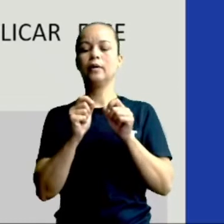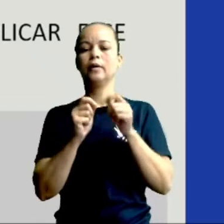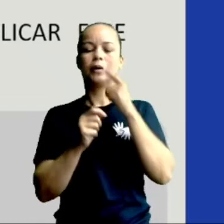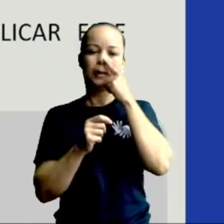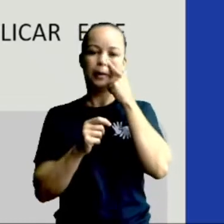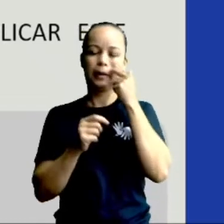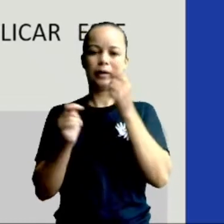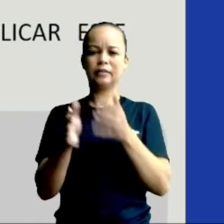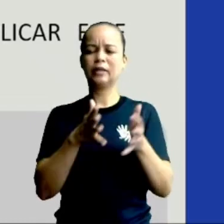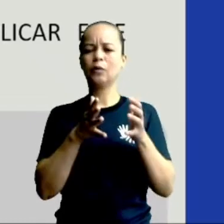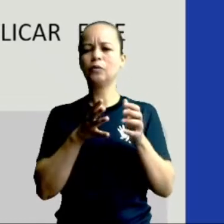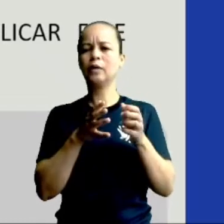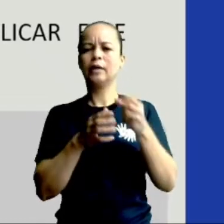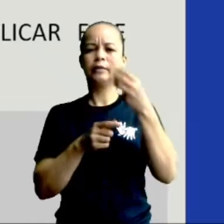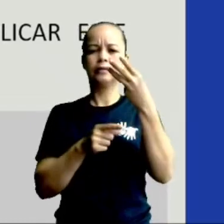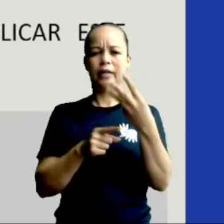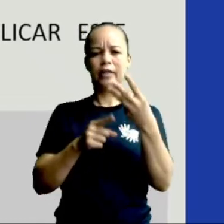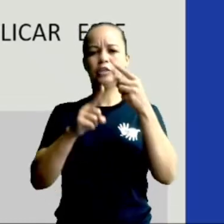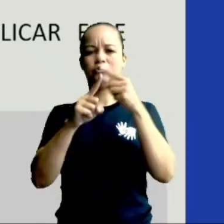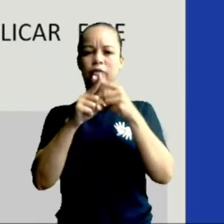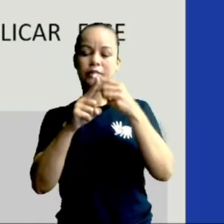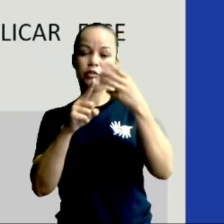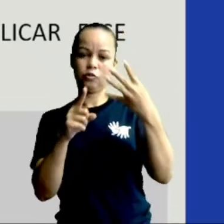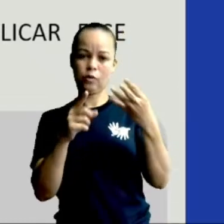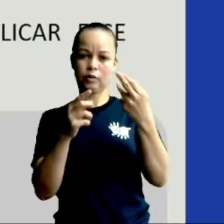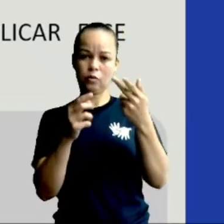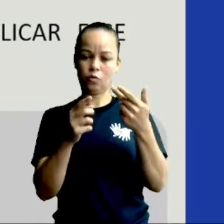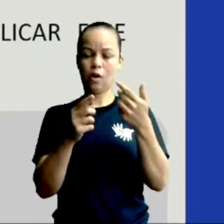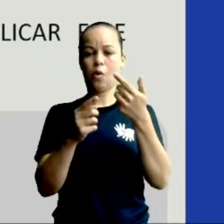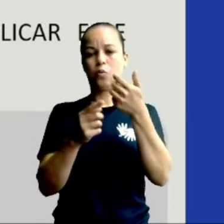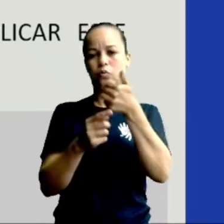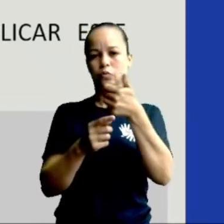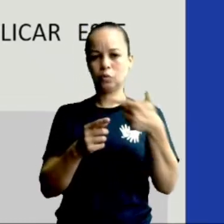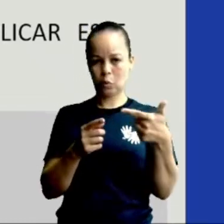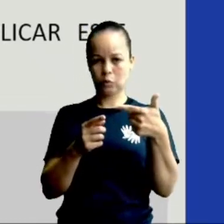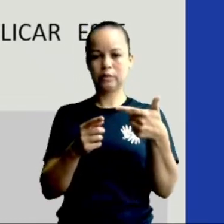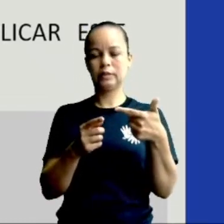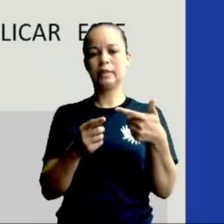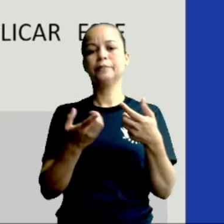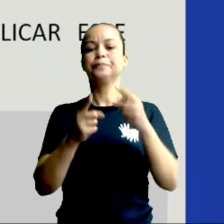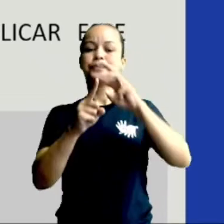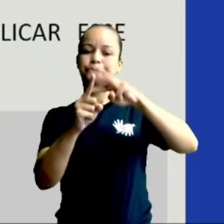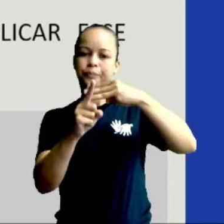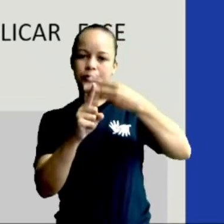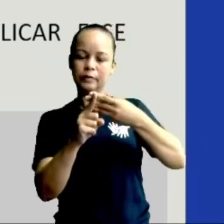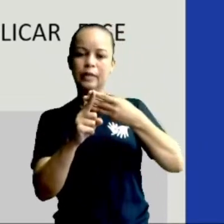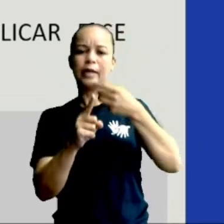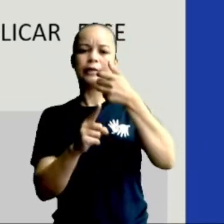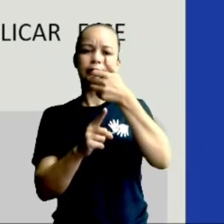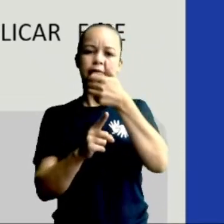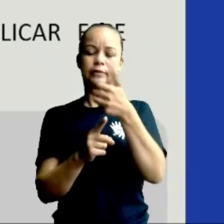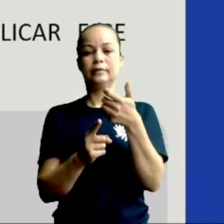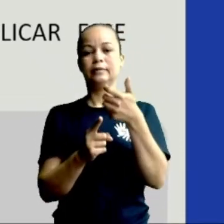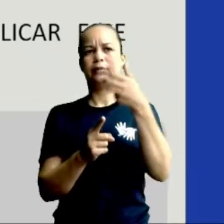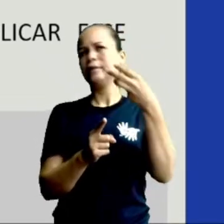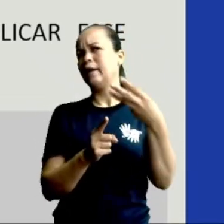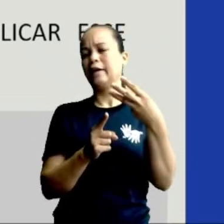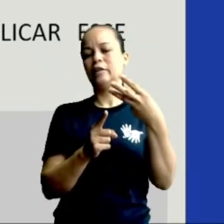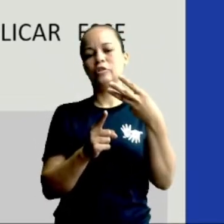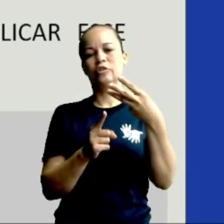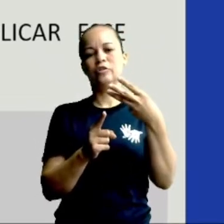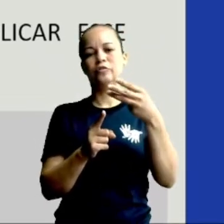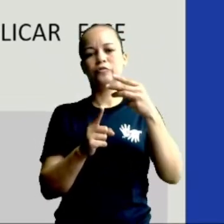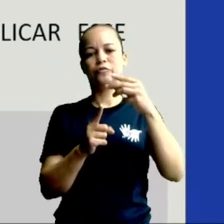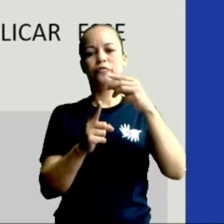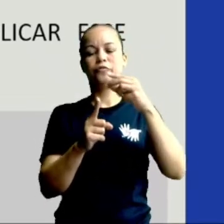dar 12. 3 vezes 4, 12. Deu para entender? Então, o triplo, 3 vezes mais que qualquer quantidade,